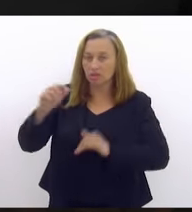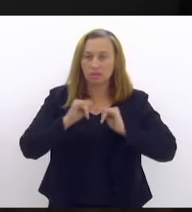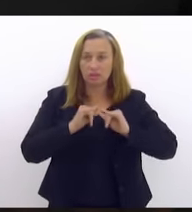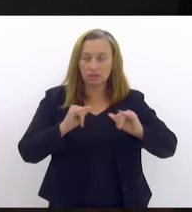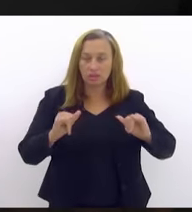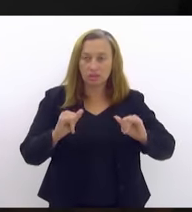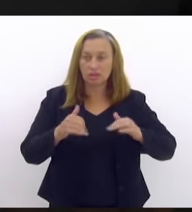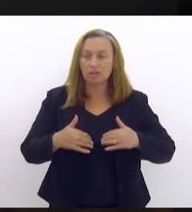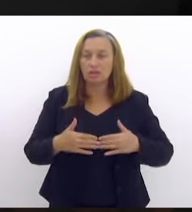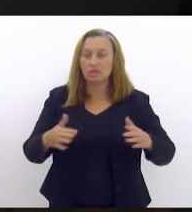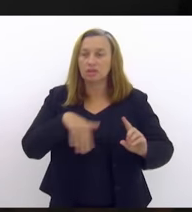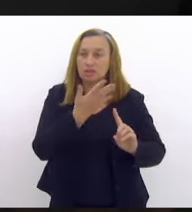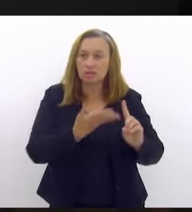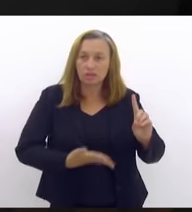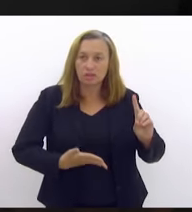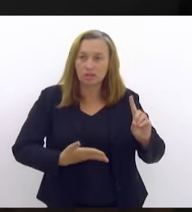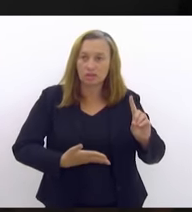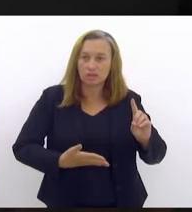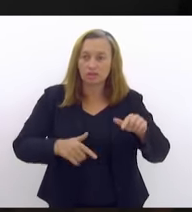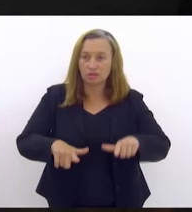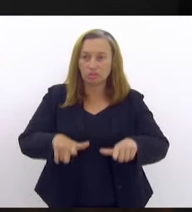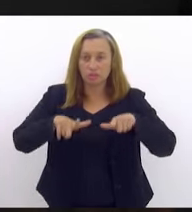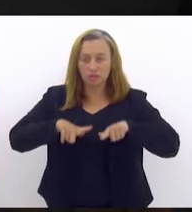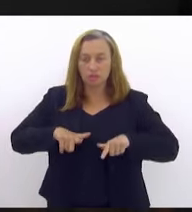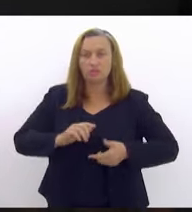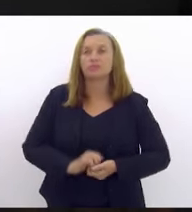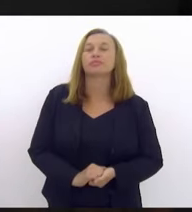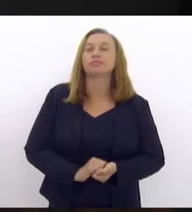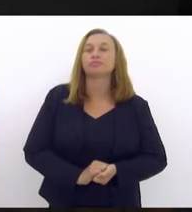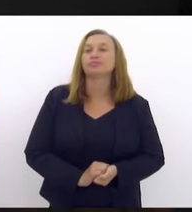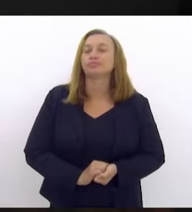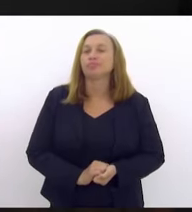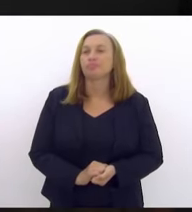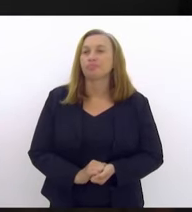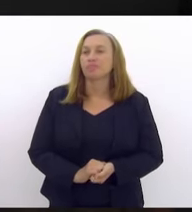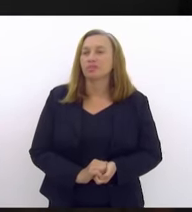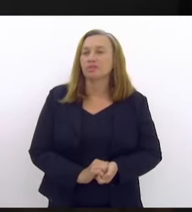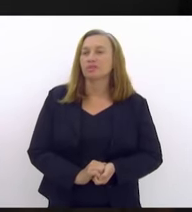aberta a sessão solene de entrega de moções.